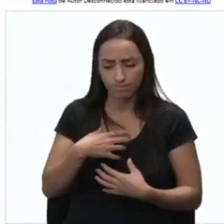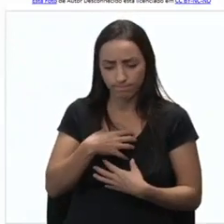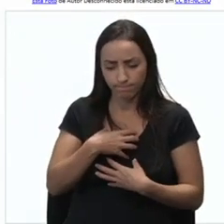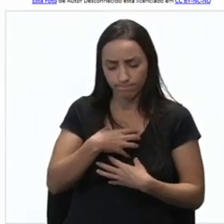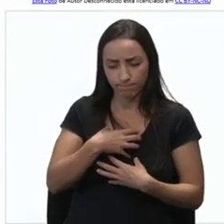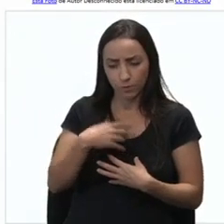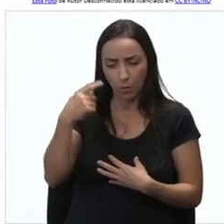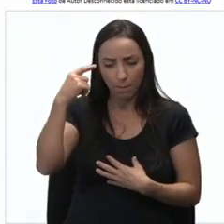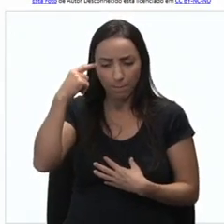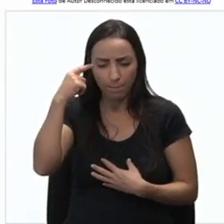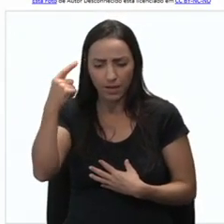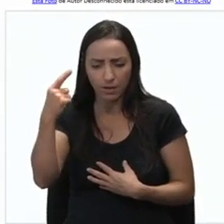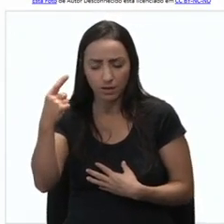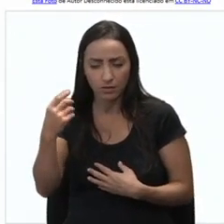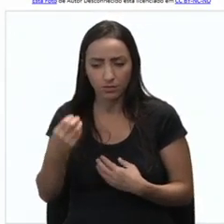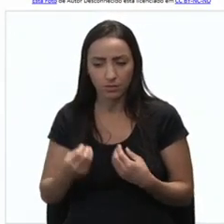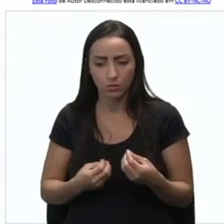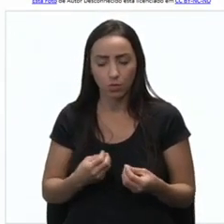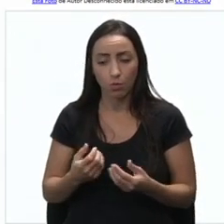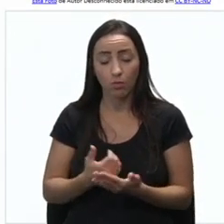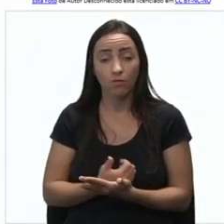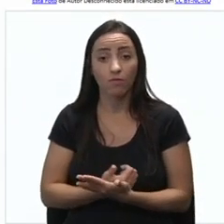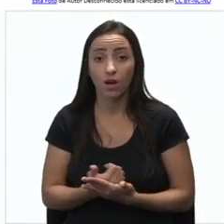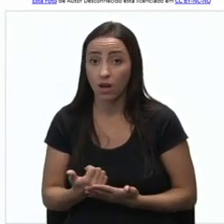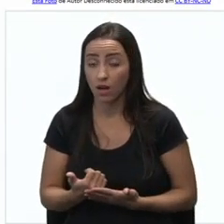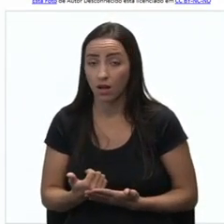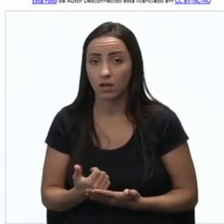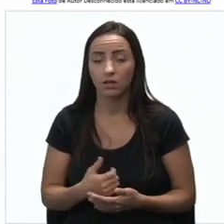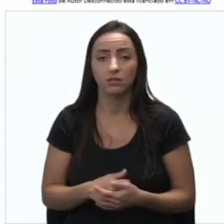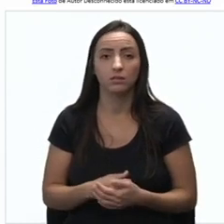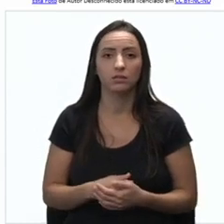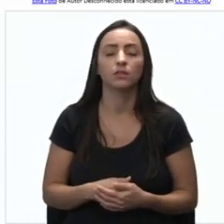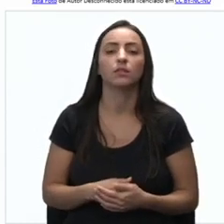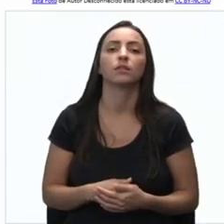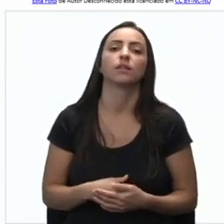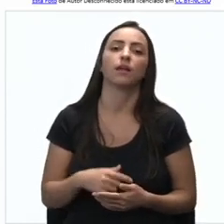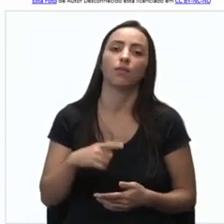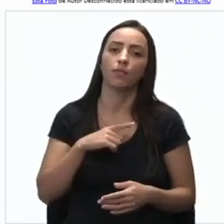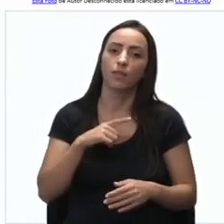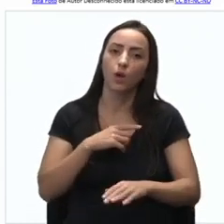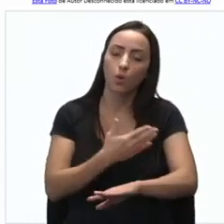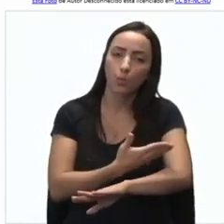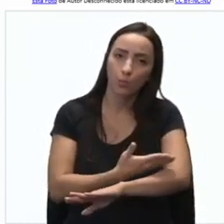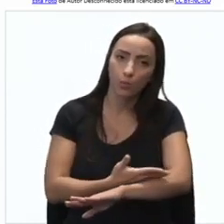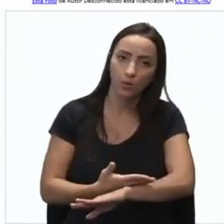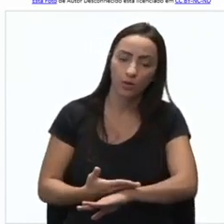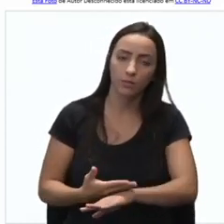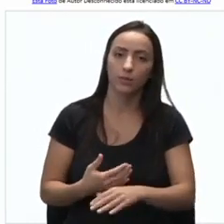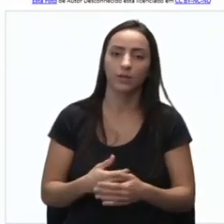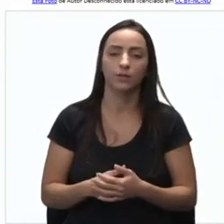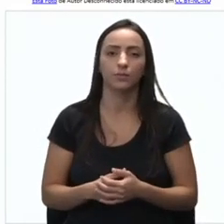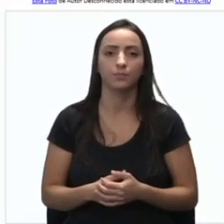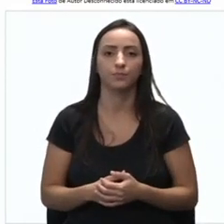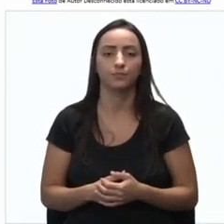eu penso e com isso eu ajo, né? Eu tenho comportamentos aí, então